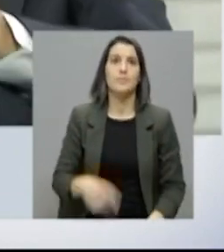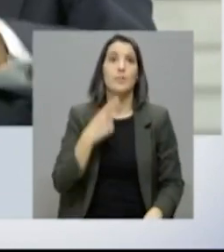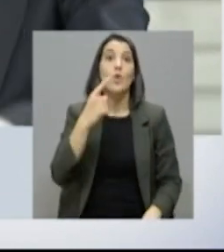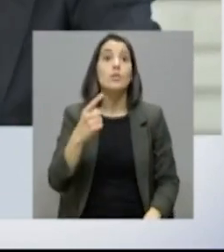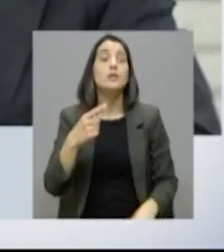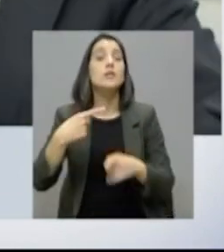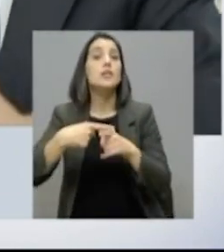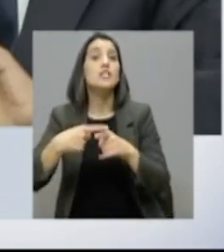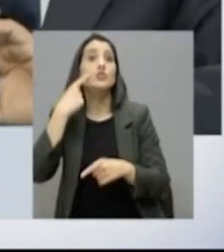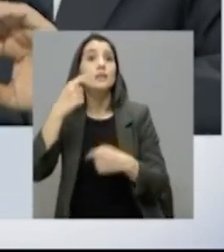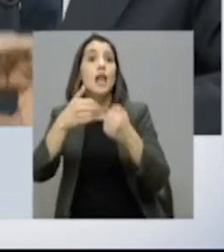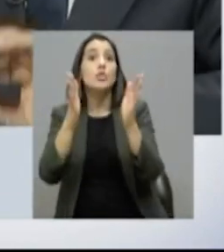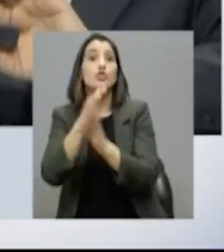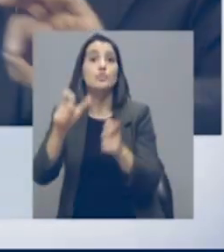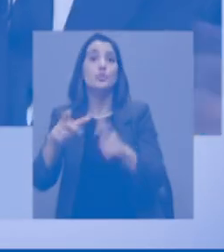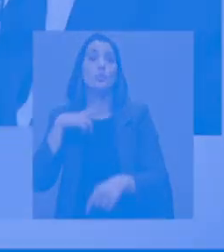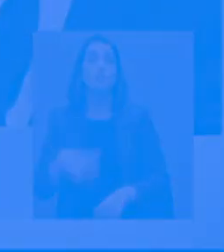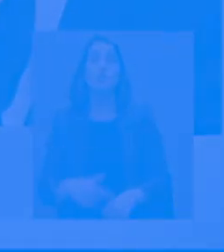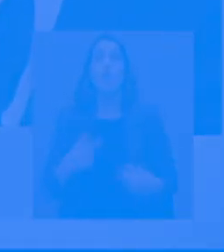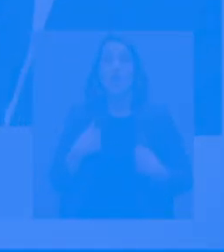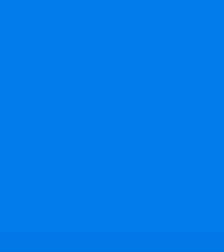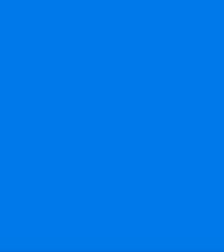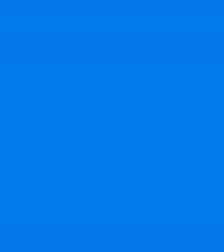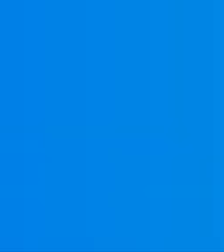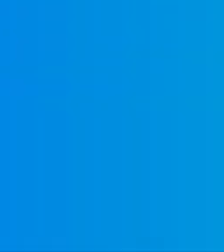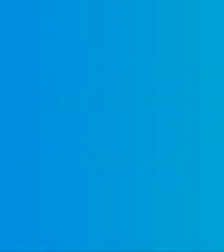tenho, no caso do Rui Pinto, não tenho interesses especiais nenhum.